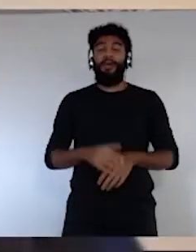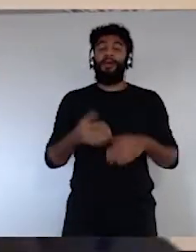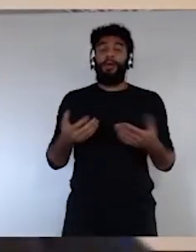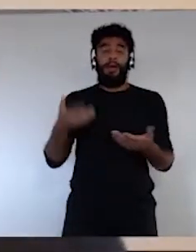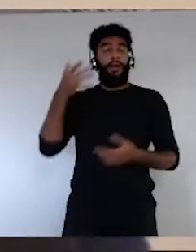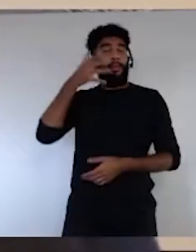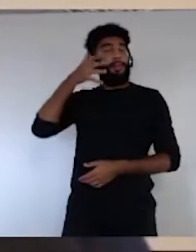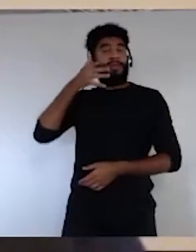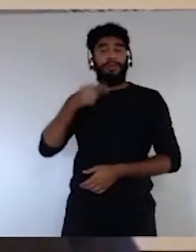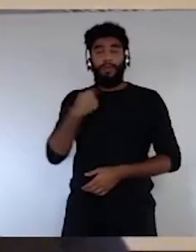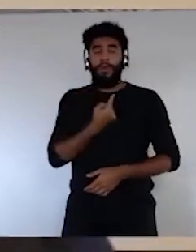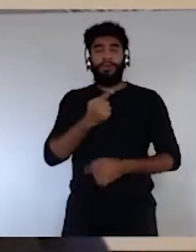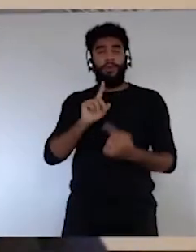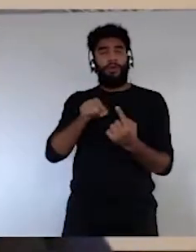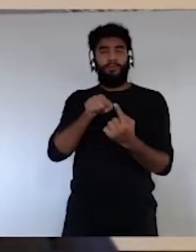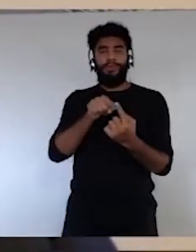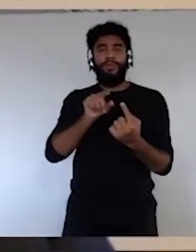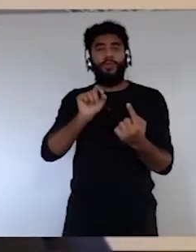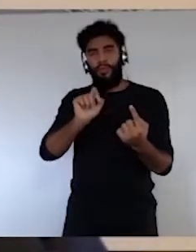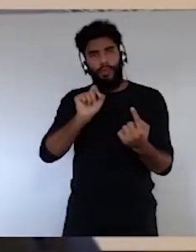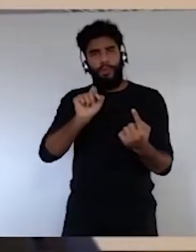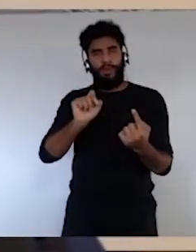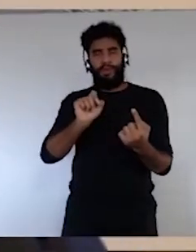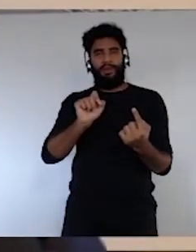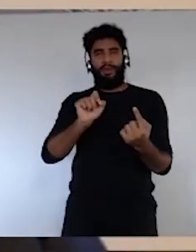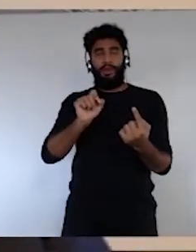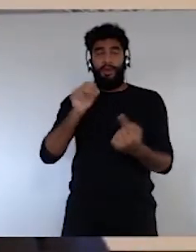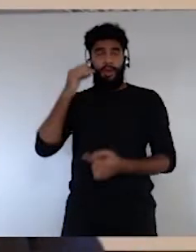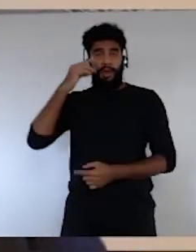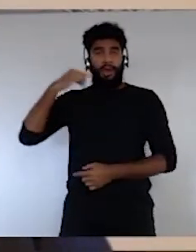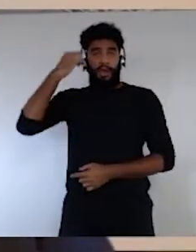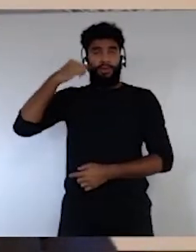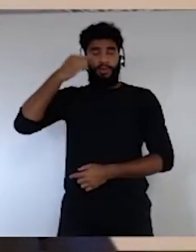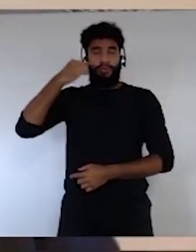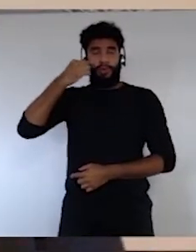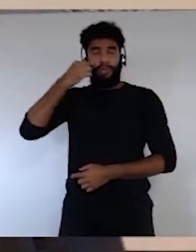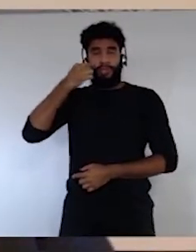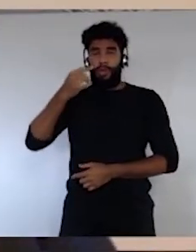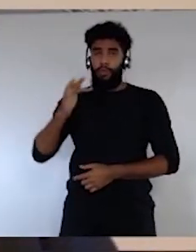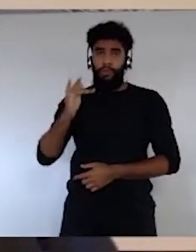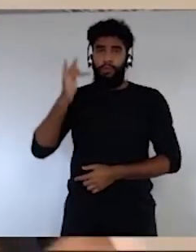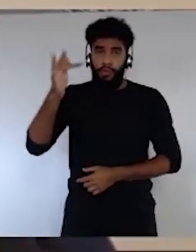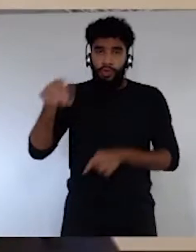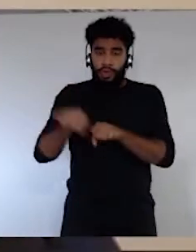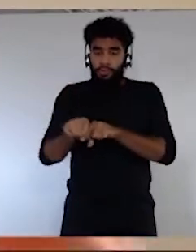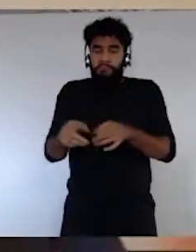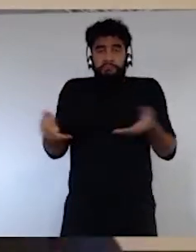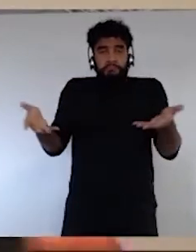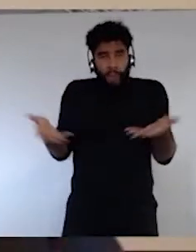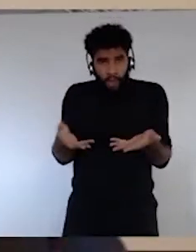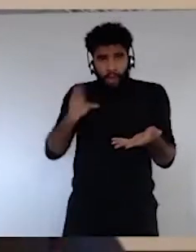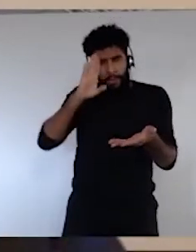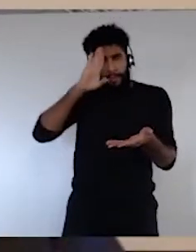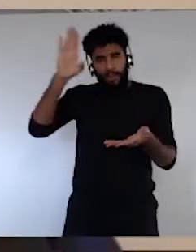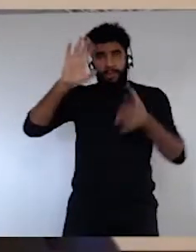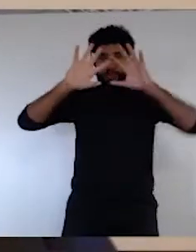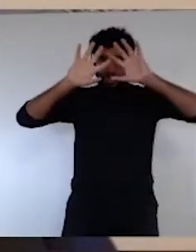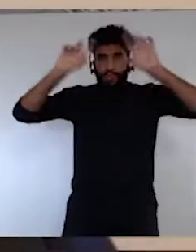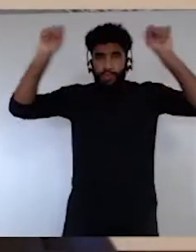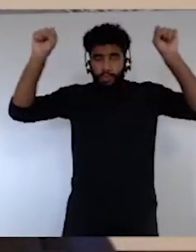painel hoje tem como objetivo tratar da advocacia presente e futura nos tribunais superiores, especialmente Supremo